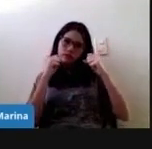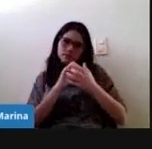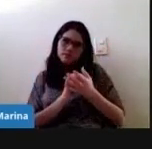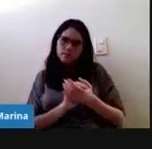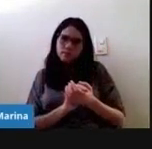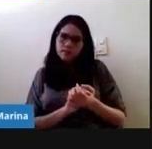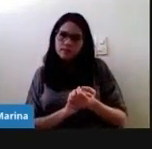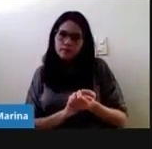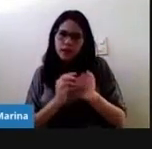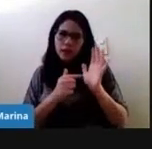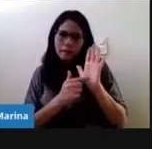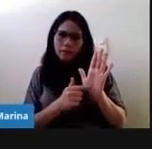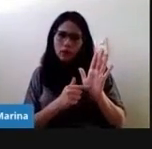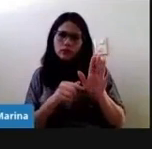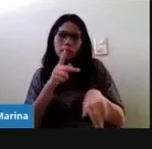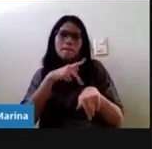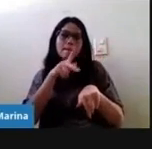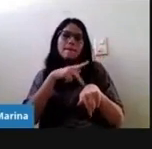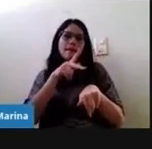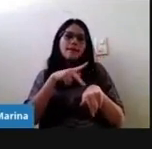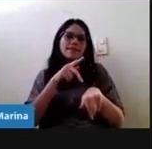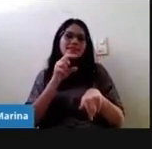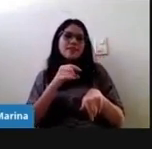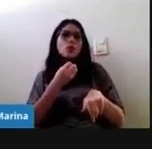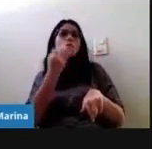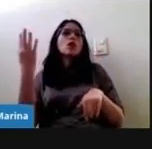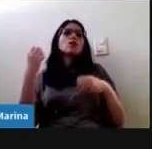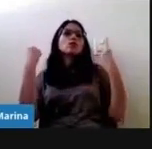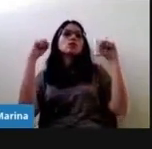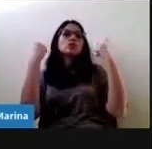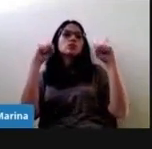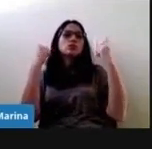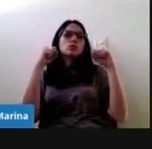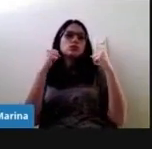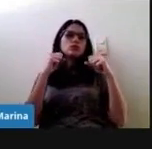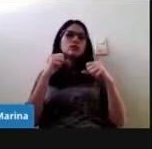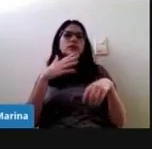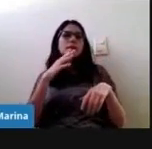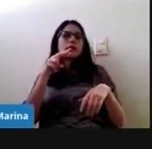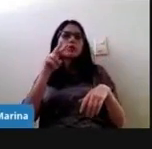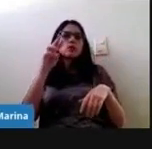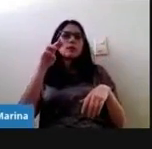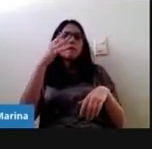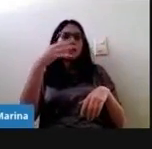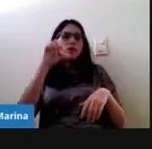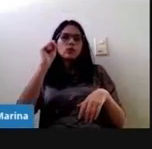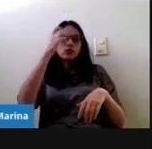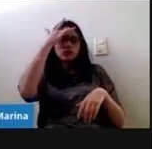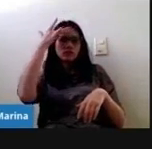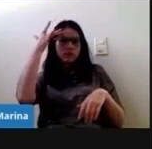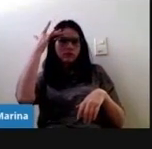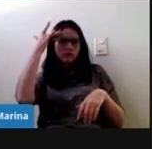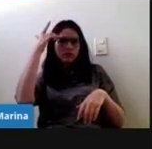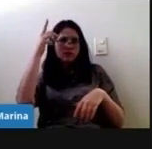os países em relação à prática insuficiente de atividade física, de quase 2 milhões de participantes, onde a gente